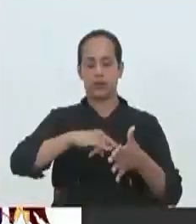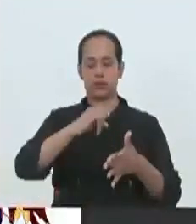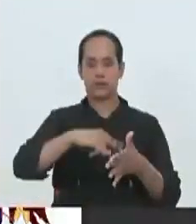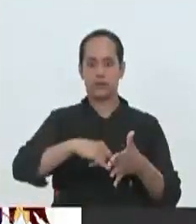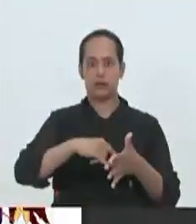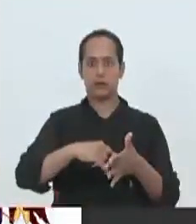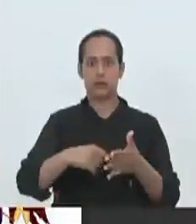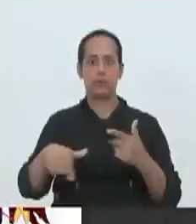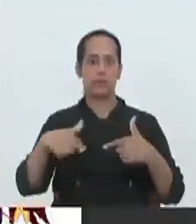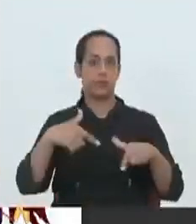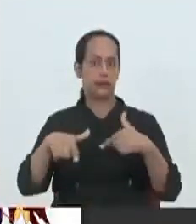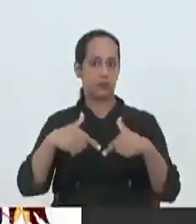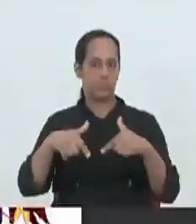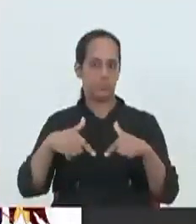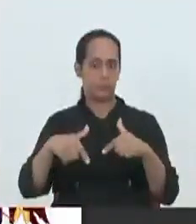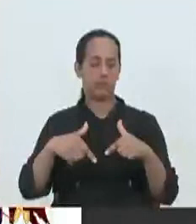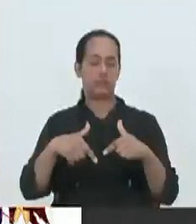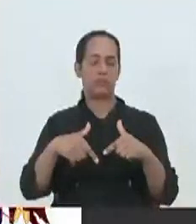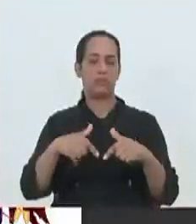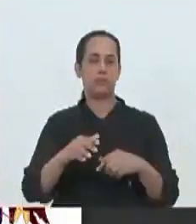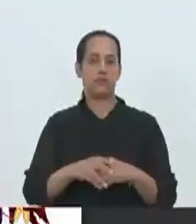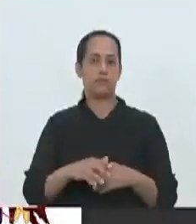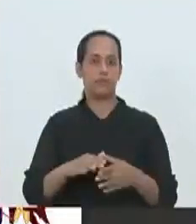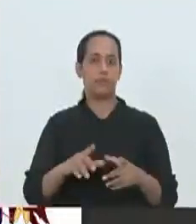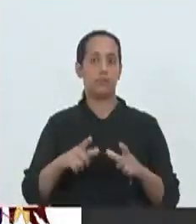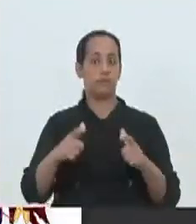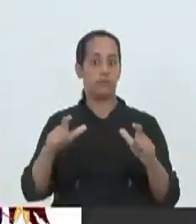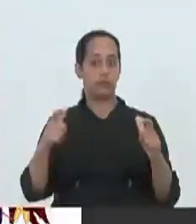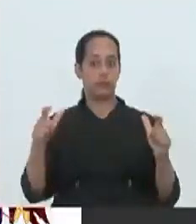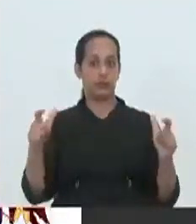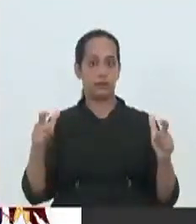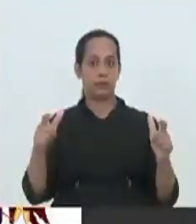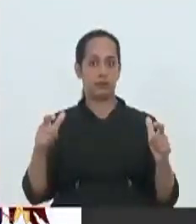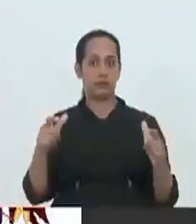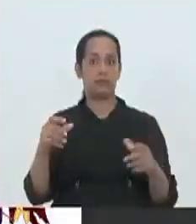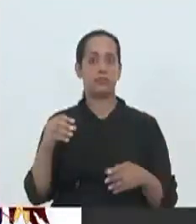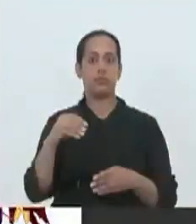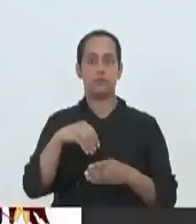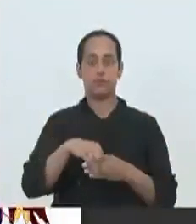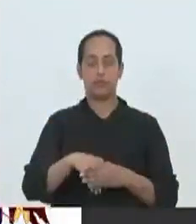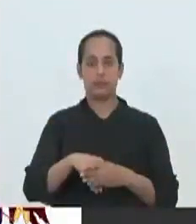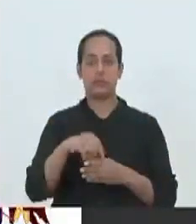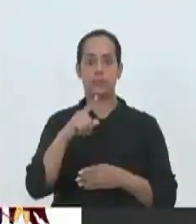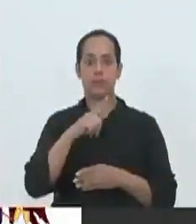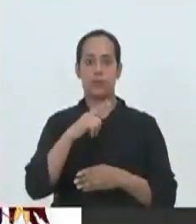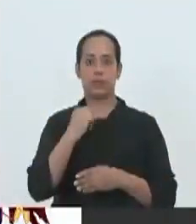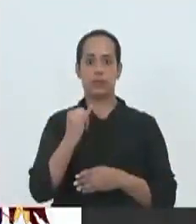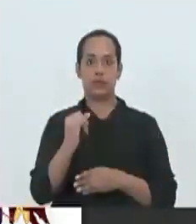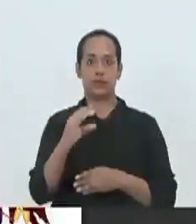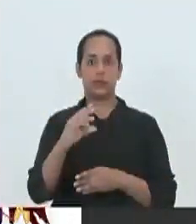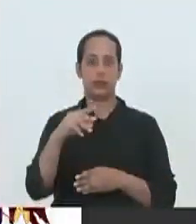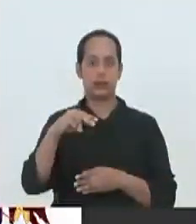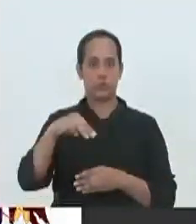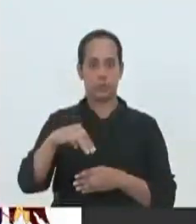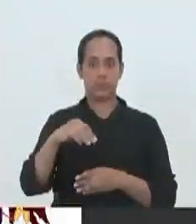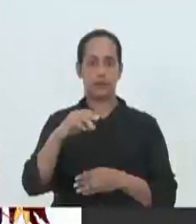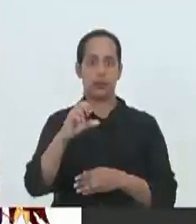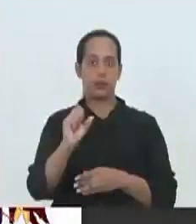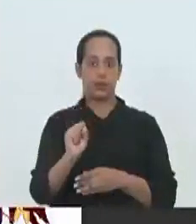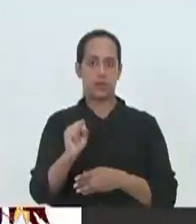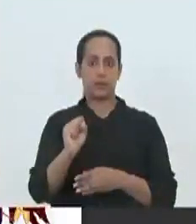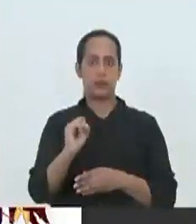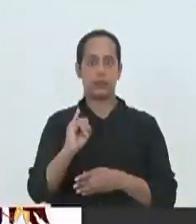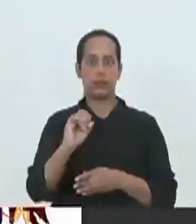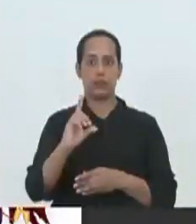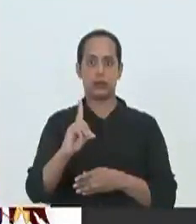um o o maior volume delas e aqui dentro das transferências estão o ICMS e o IPVA outras